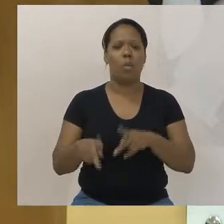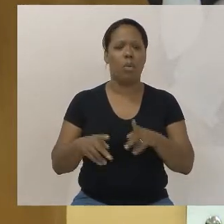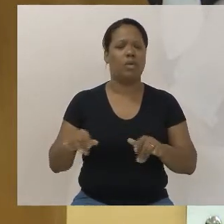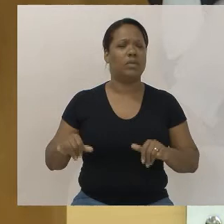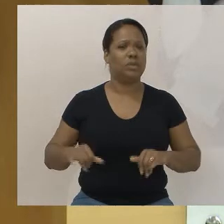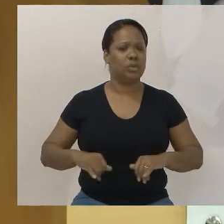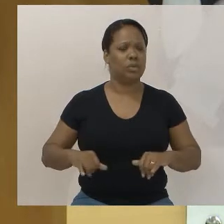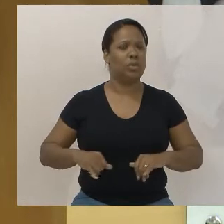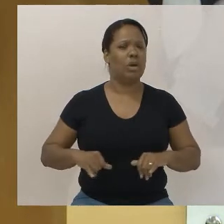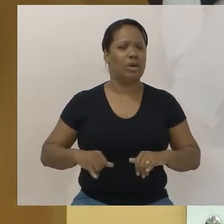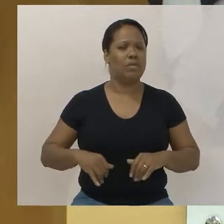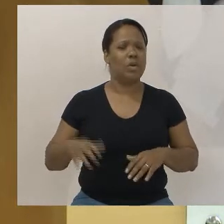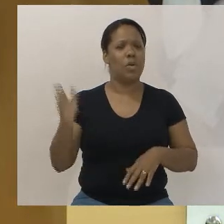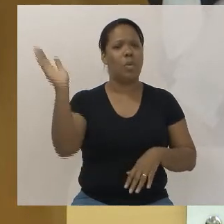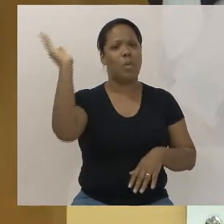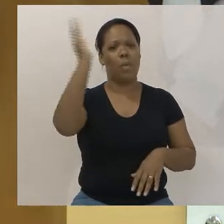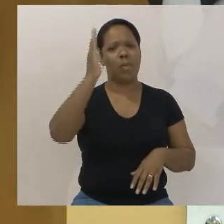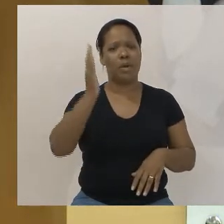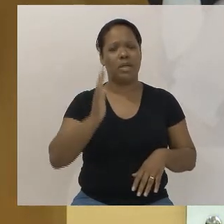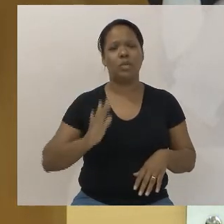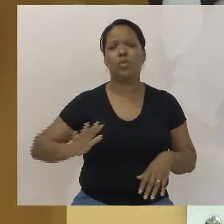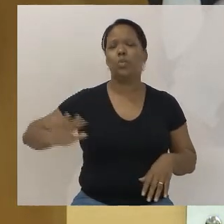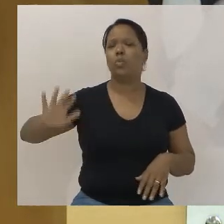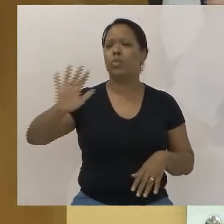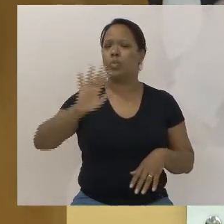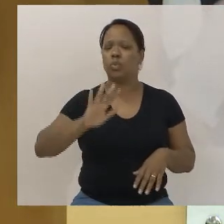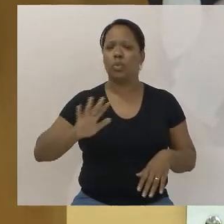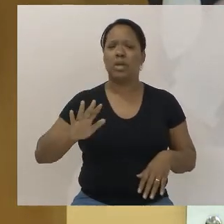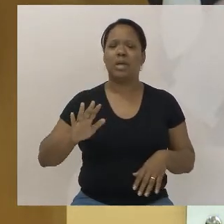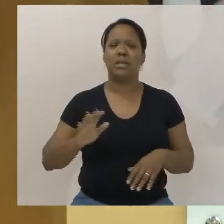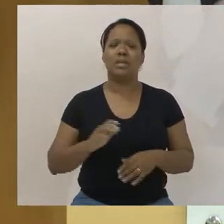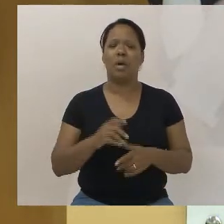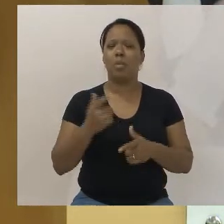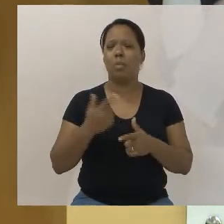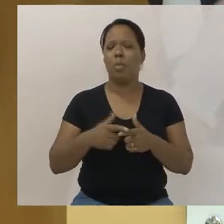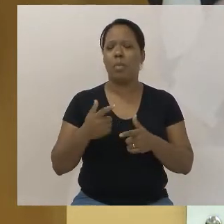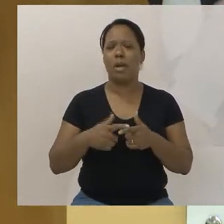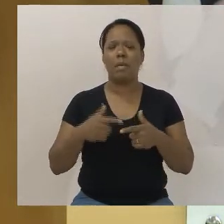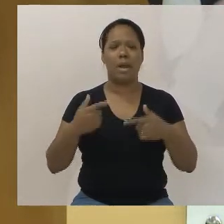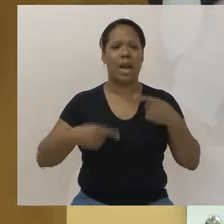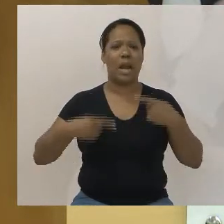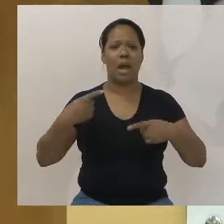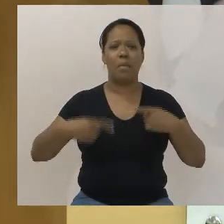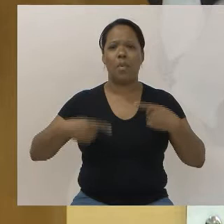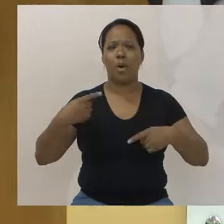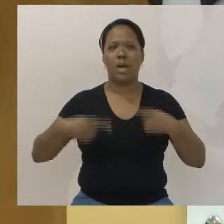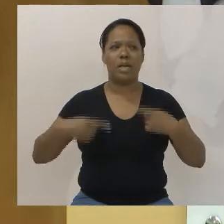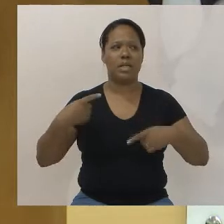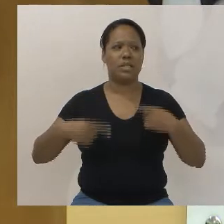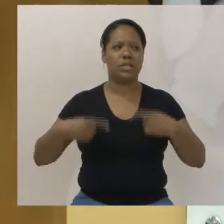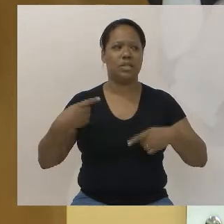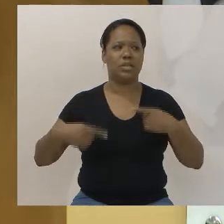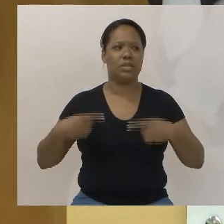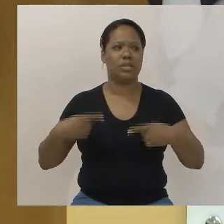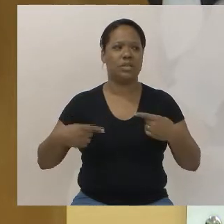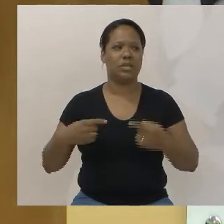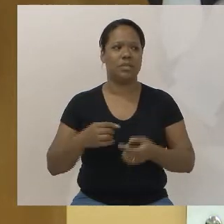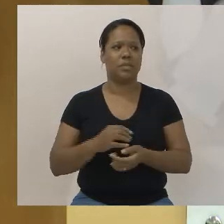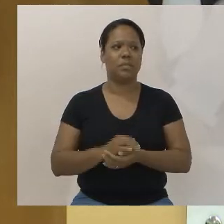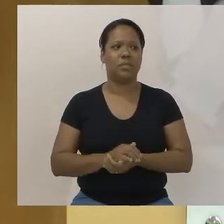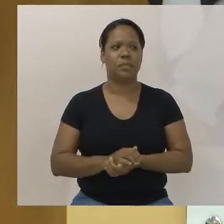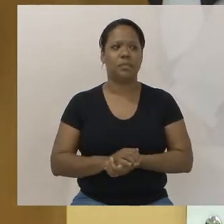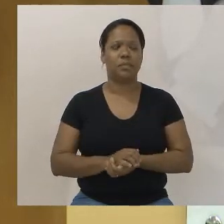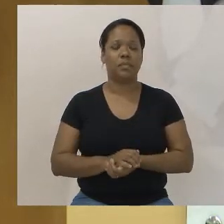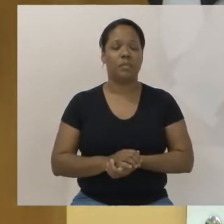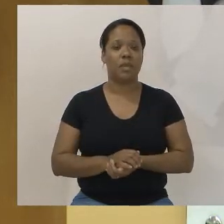não só aqui mas no brasil inteiro nessa crise dessa política nessa política desastrosa que a gente